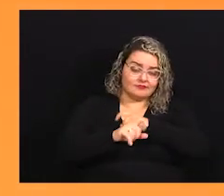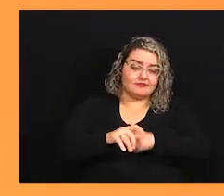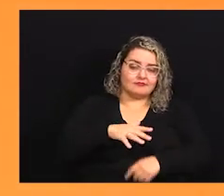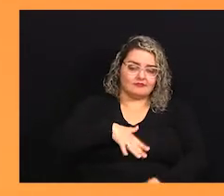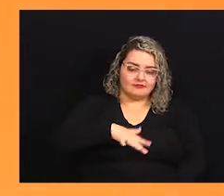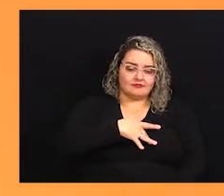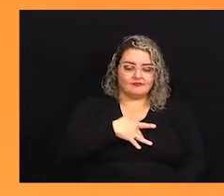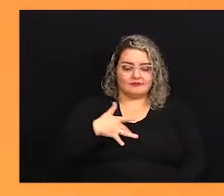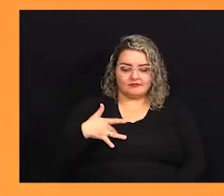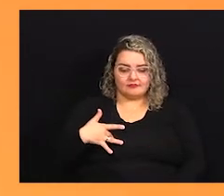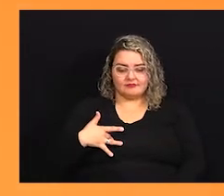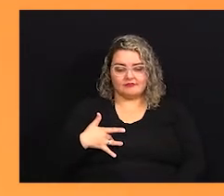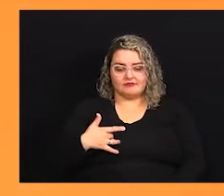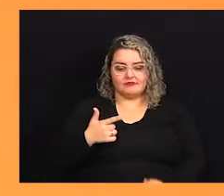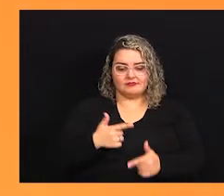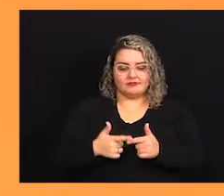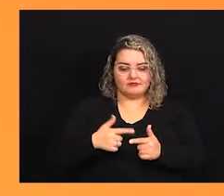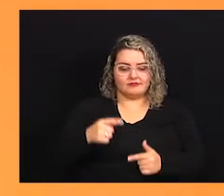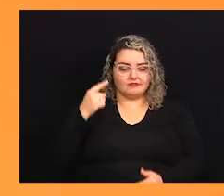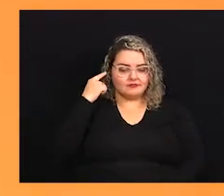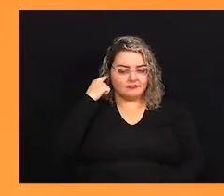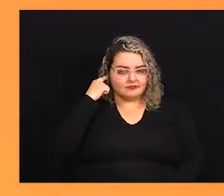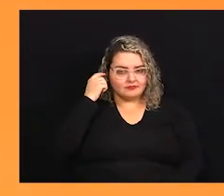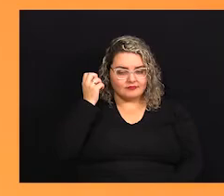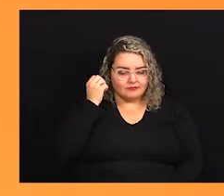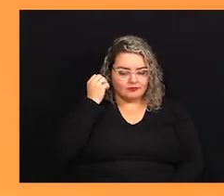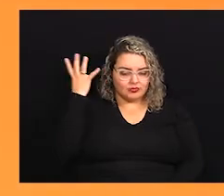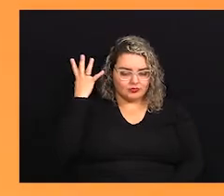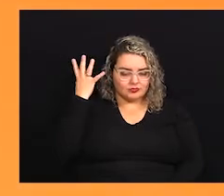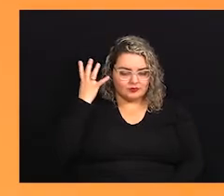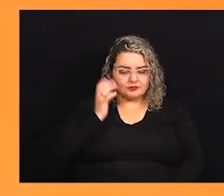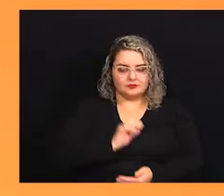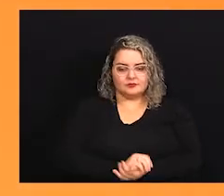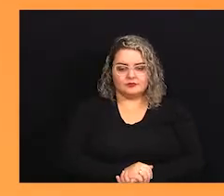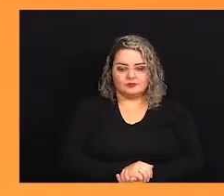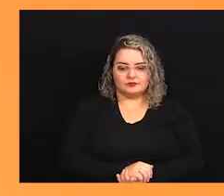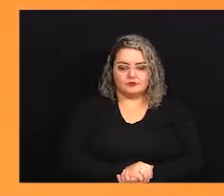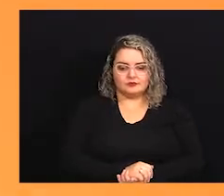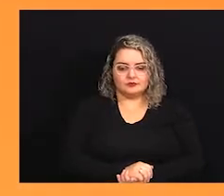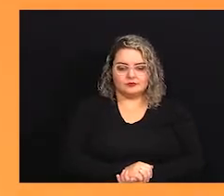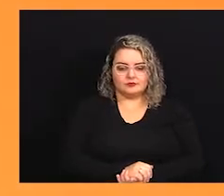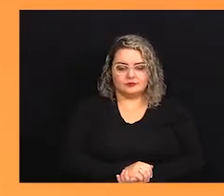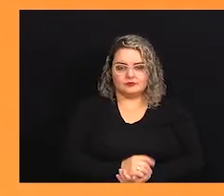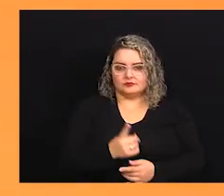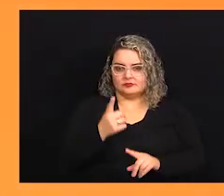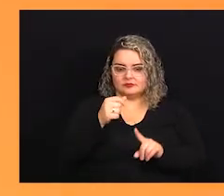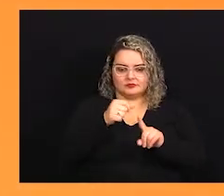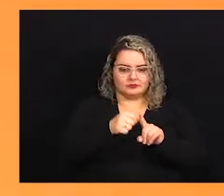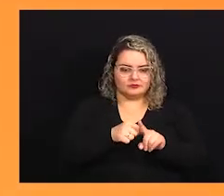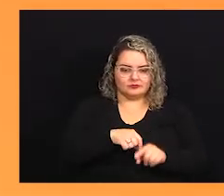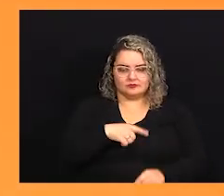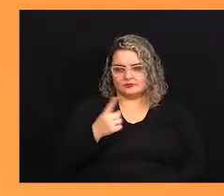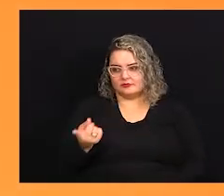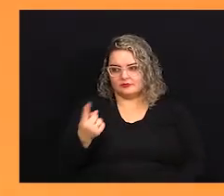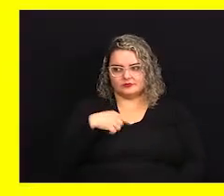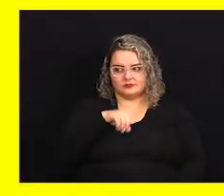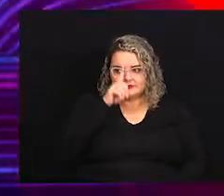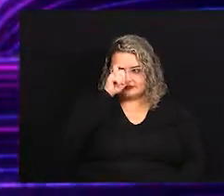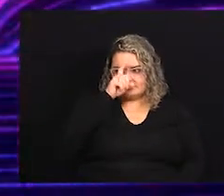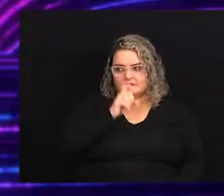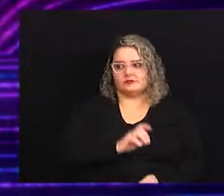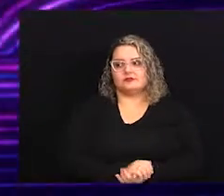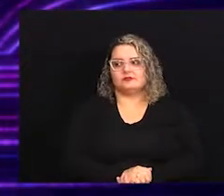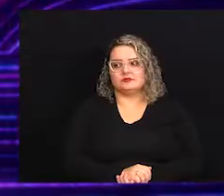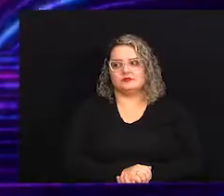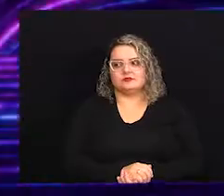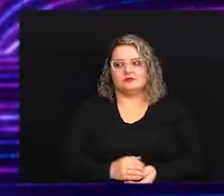médica, que eu tive um problema no ouvido, estourou o meu tímpano, eu fiquei 1 mês assim, indo e voltando do hospital até